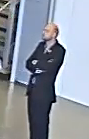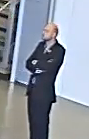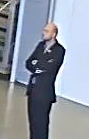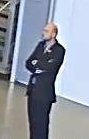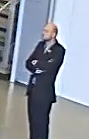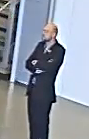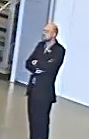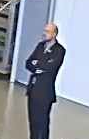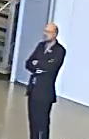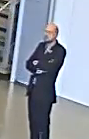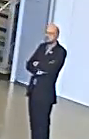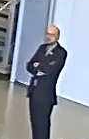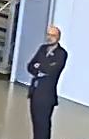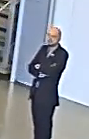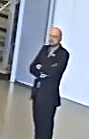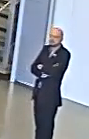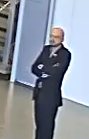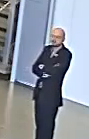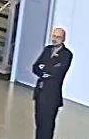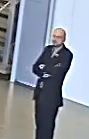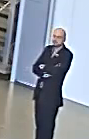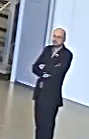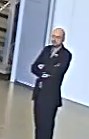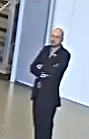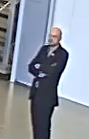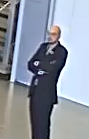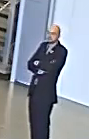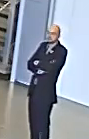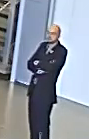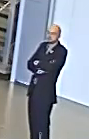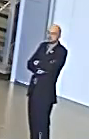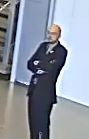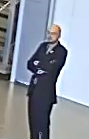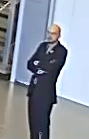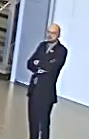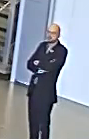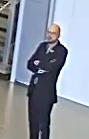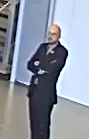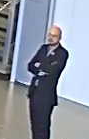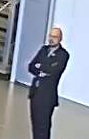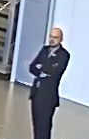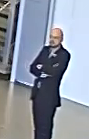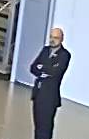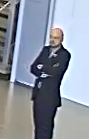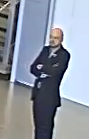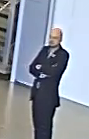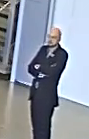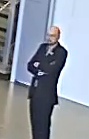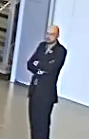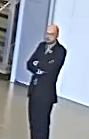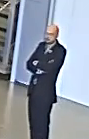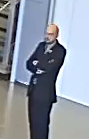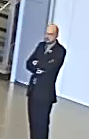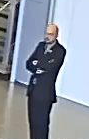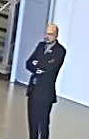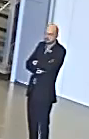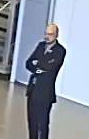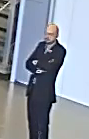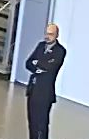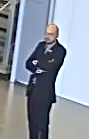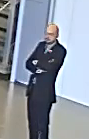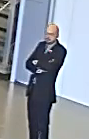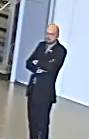ela trouxe uma faculdade, porque ela falou o seguinte: a entidade representativa do setor poderá fazer